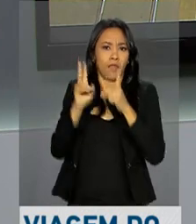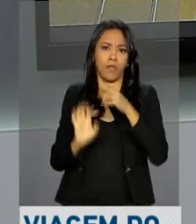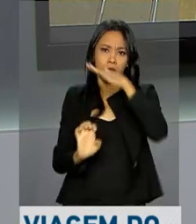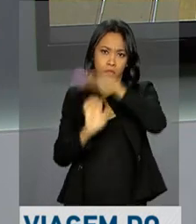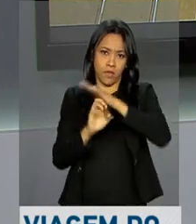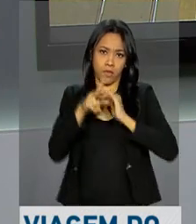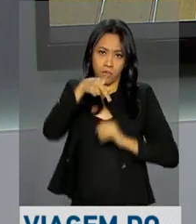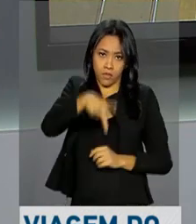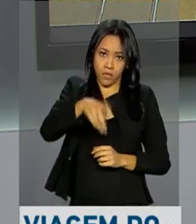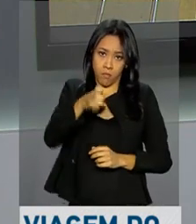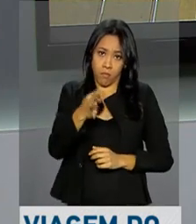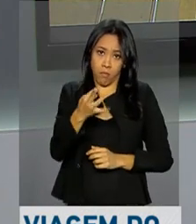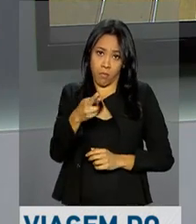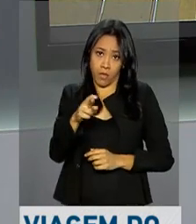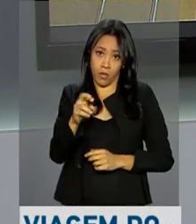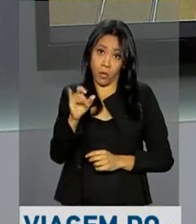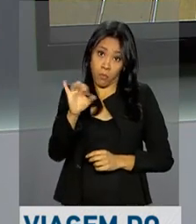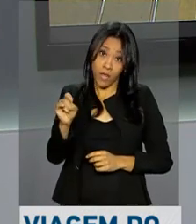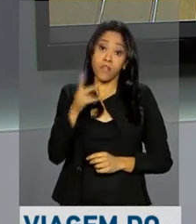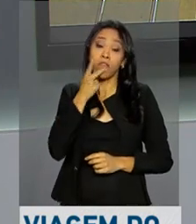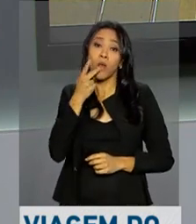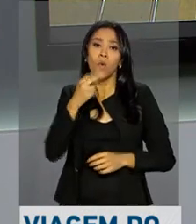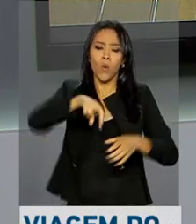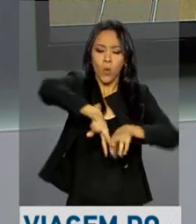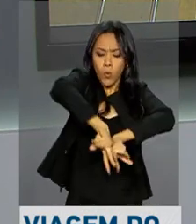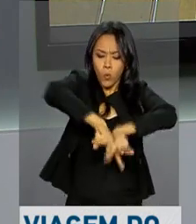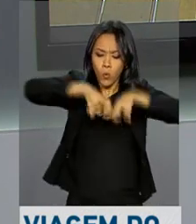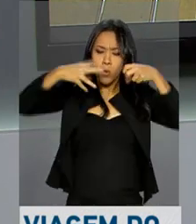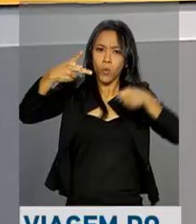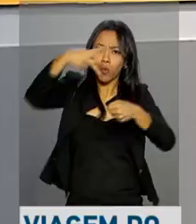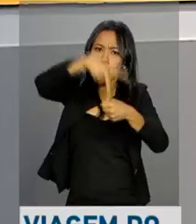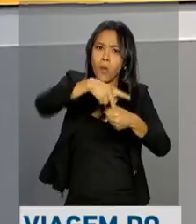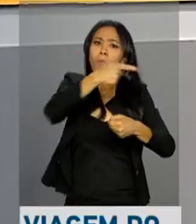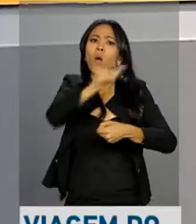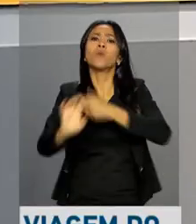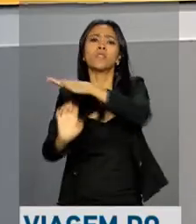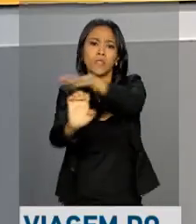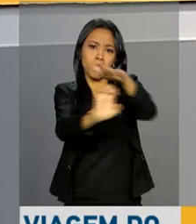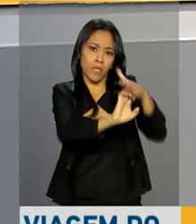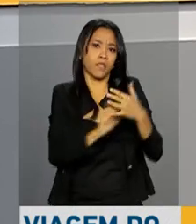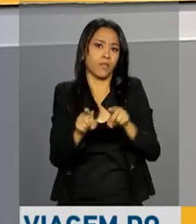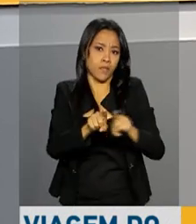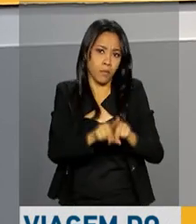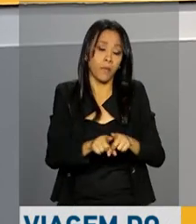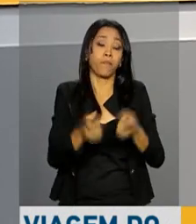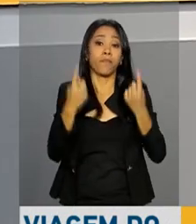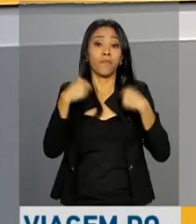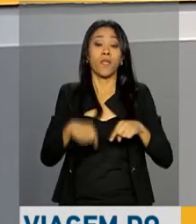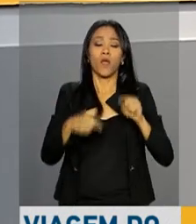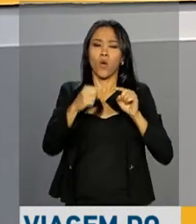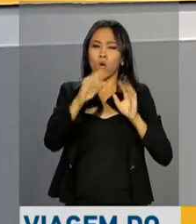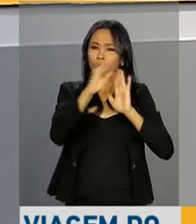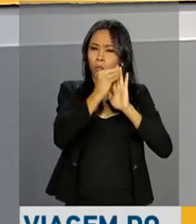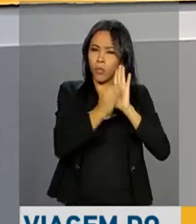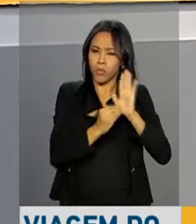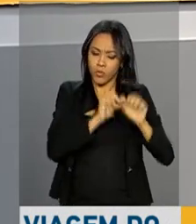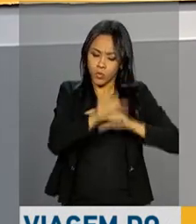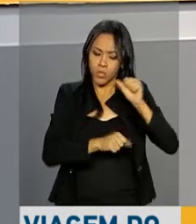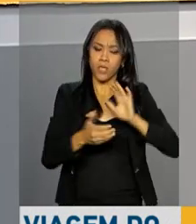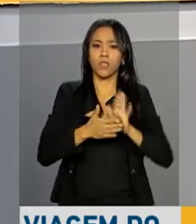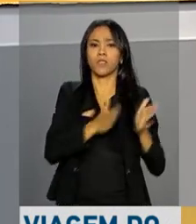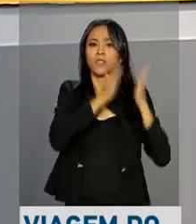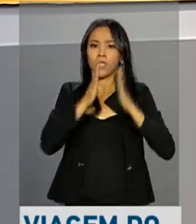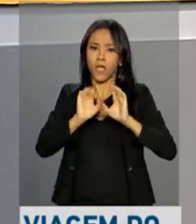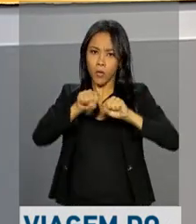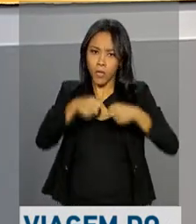sobre a abertura da exploração do pré-sal para outras companhias petrolíferas. Agenda de reformas no Brasil, recuperação da economia e a